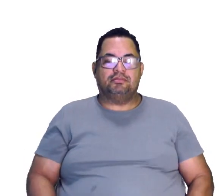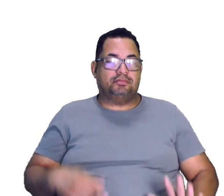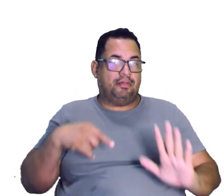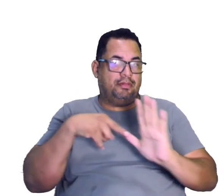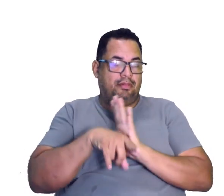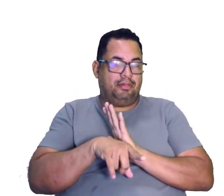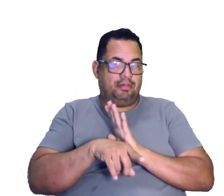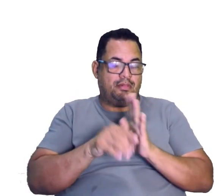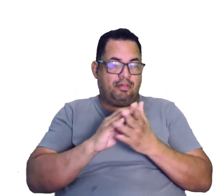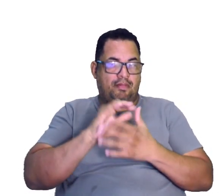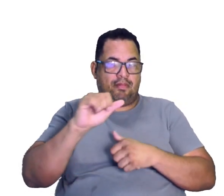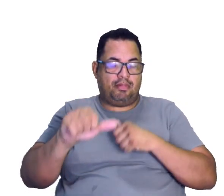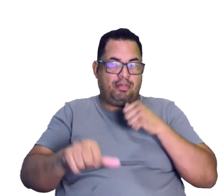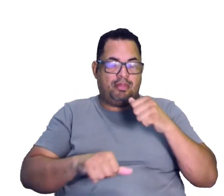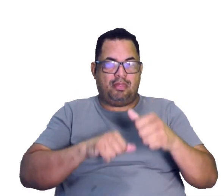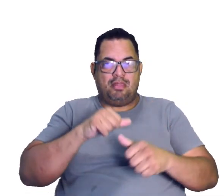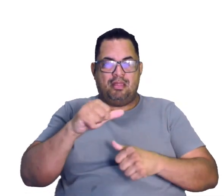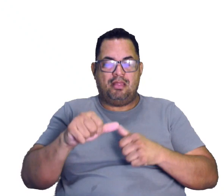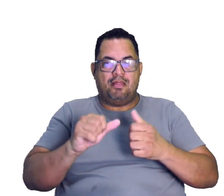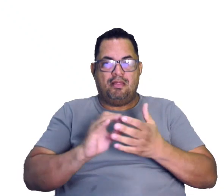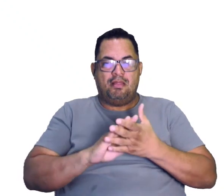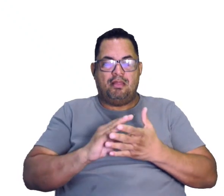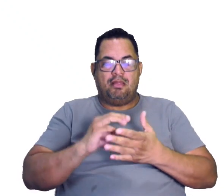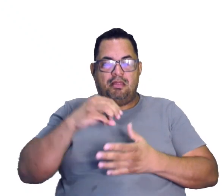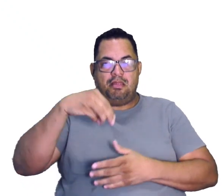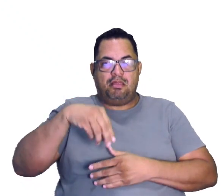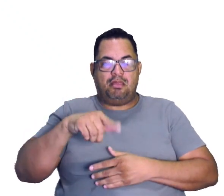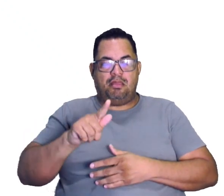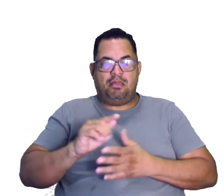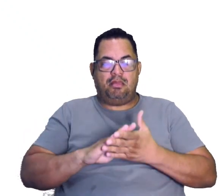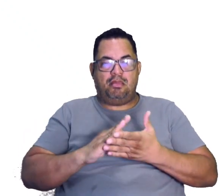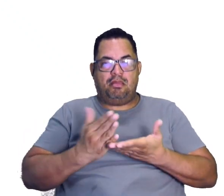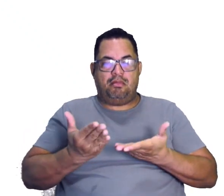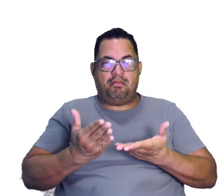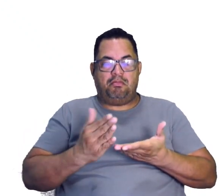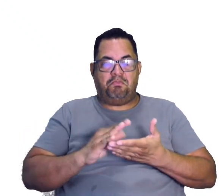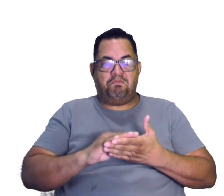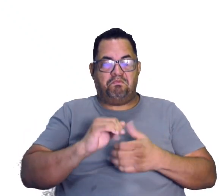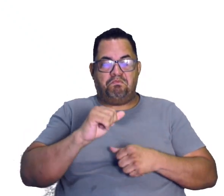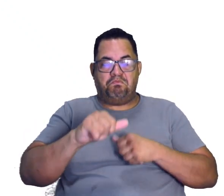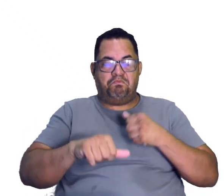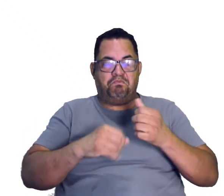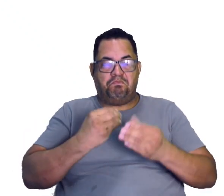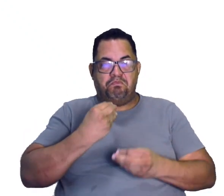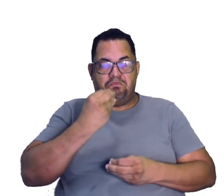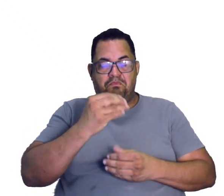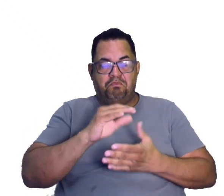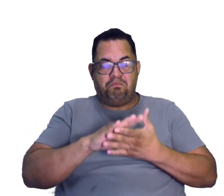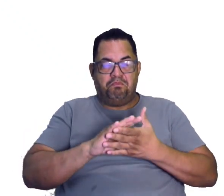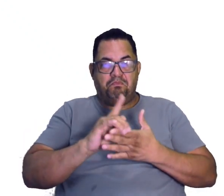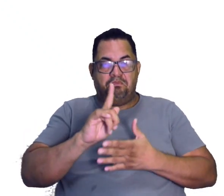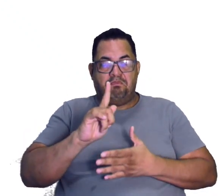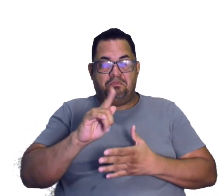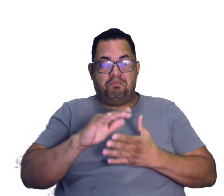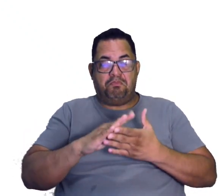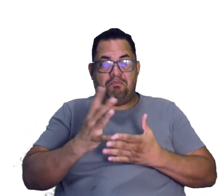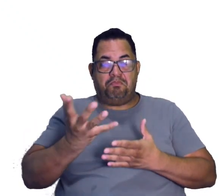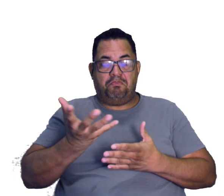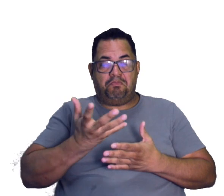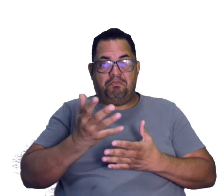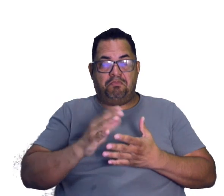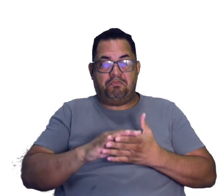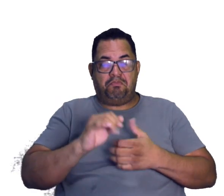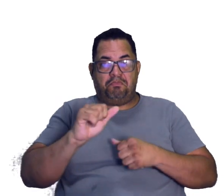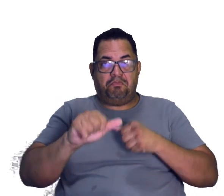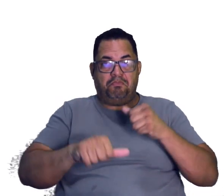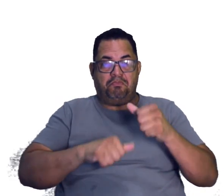pedindo para transformar para miligramas, não está pedindo para transformar para grama, ele só quer que esse número